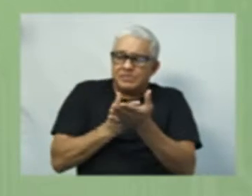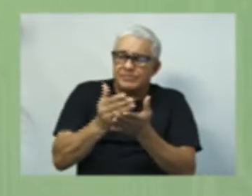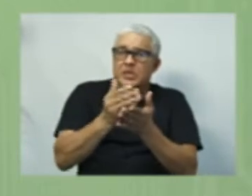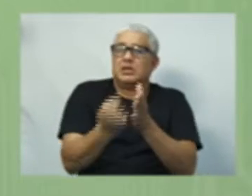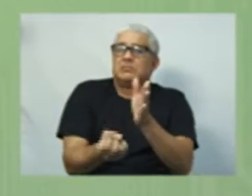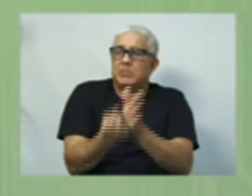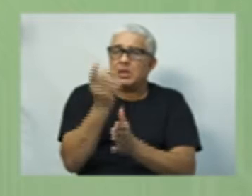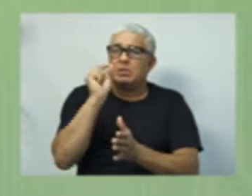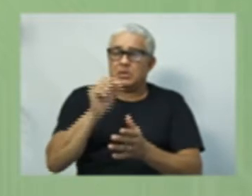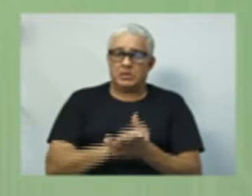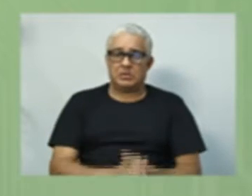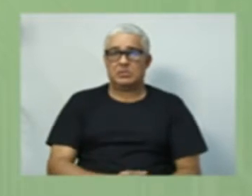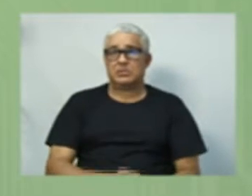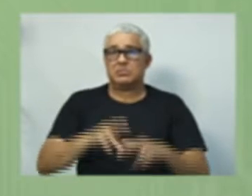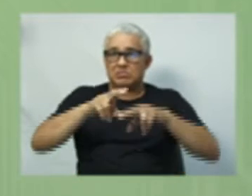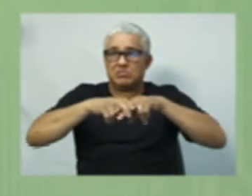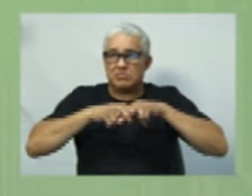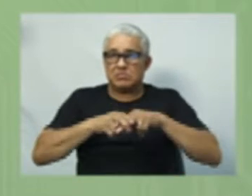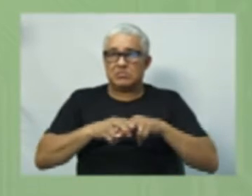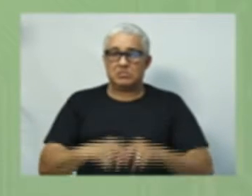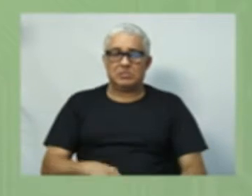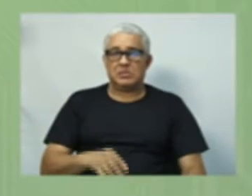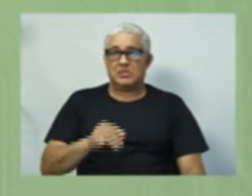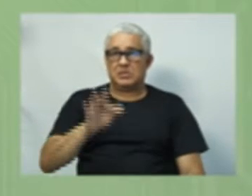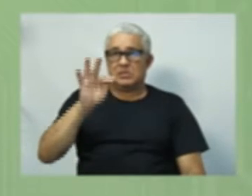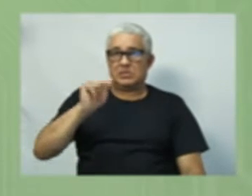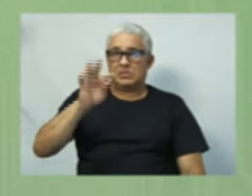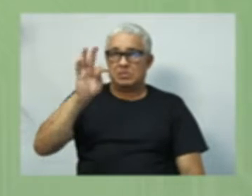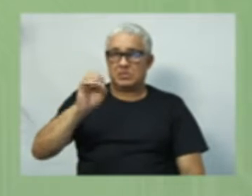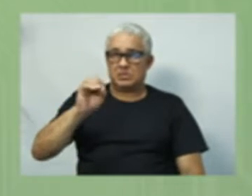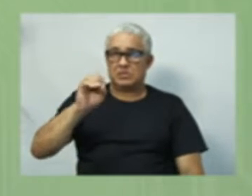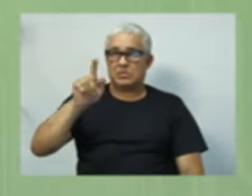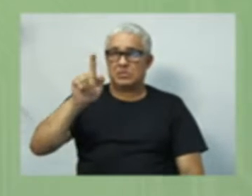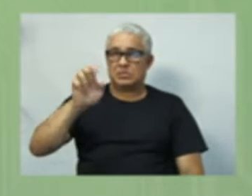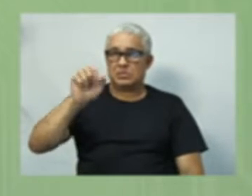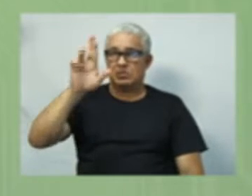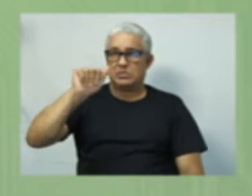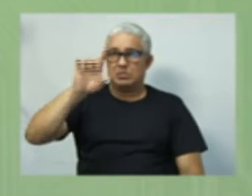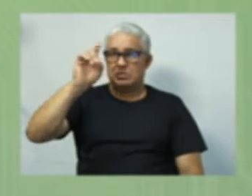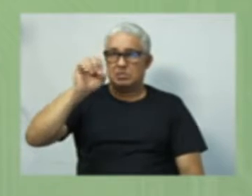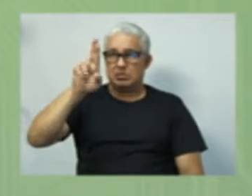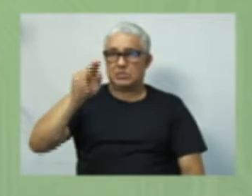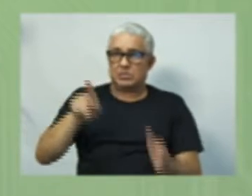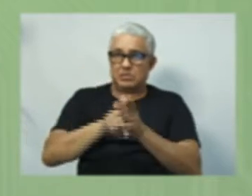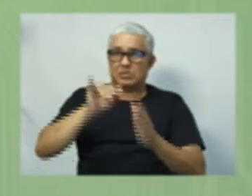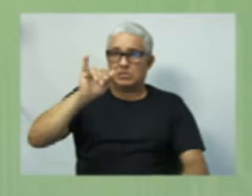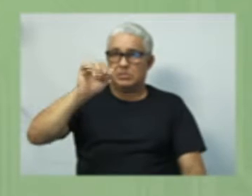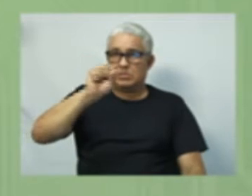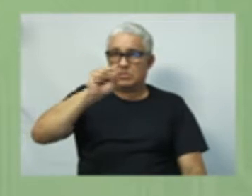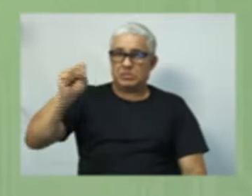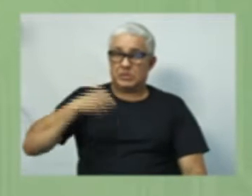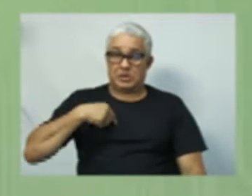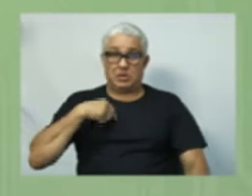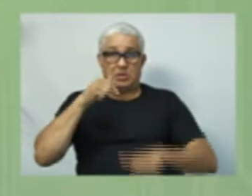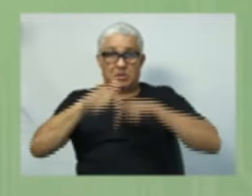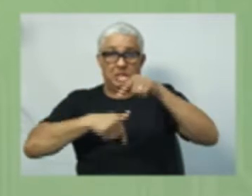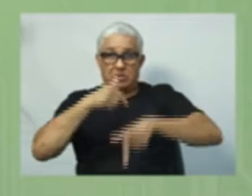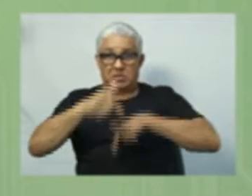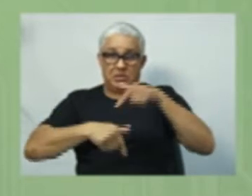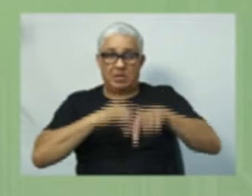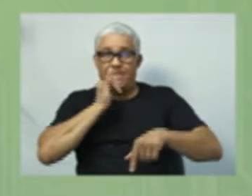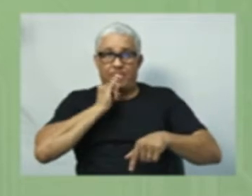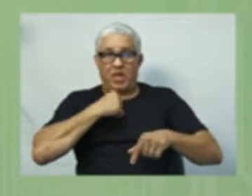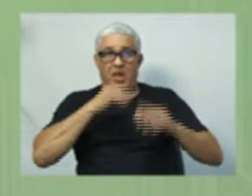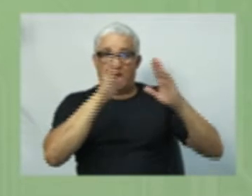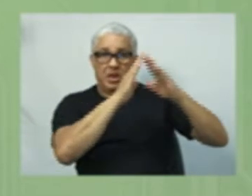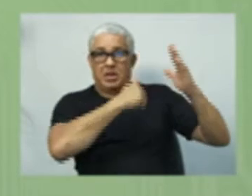ali. Vamos lá, fato gerador do ISS, a prestação do serviço. Quando eu prestei um serviço, pintei a casa de alguém,